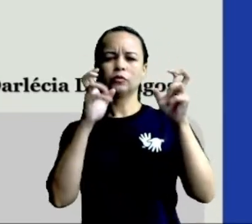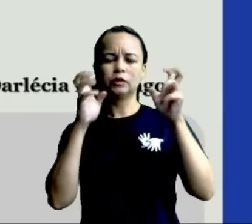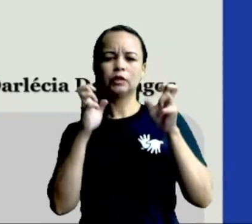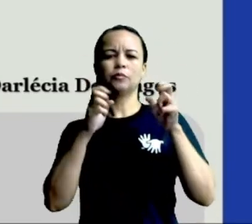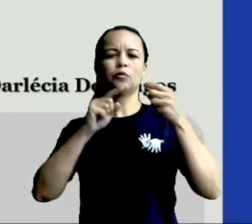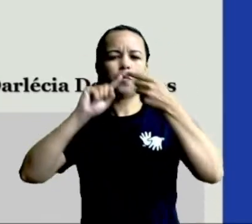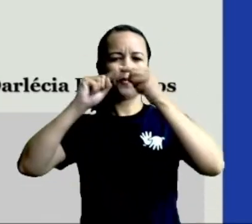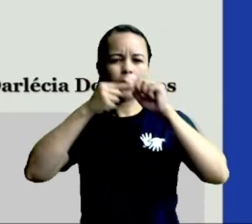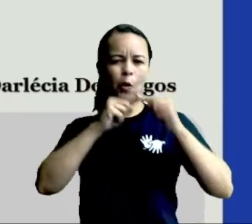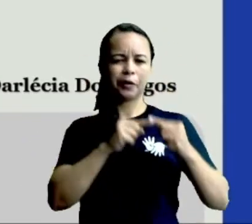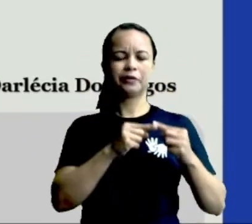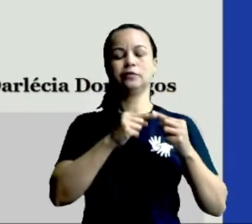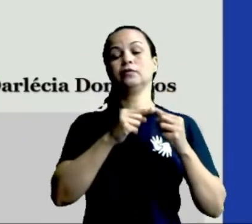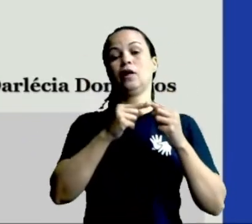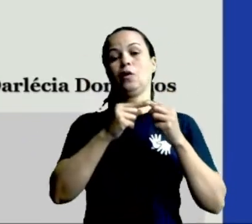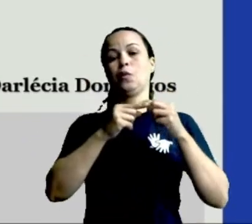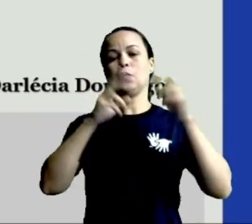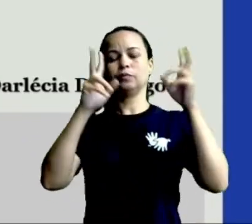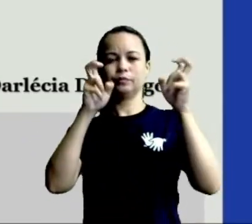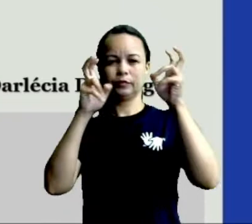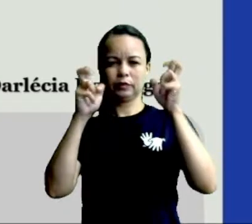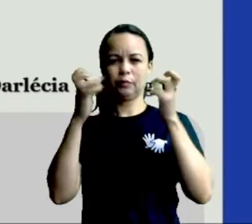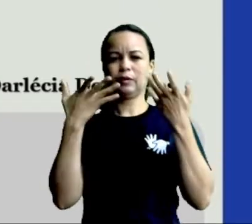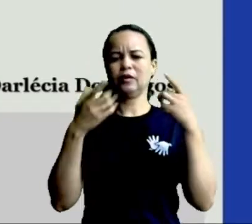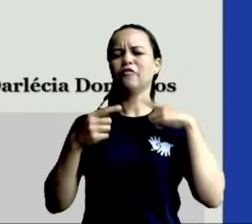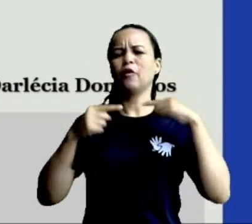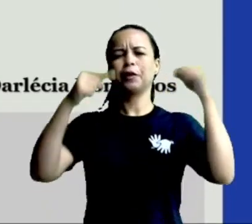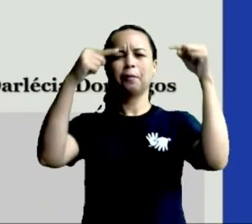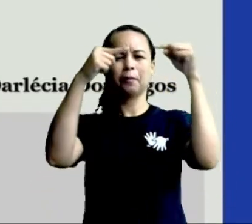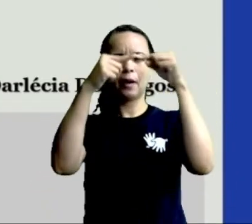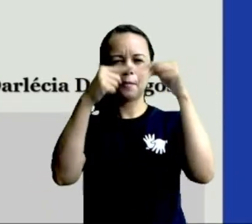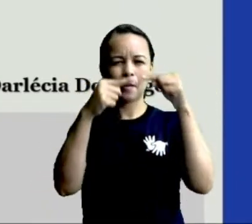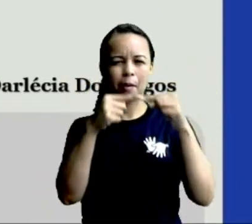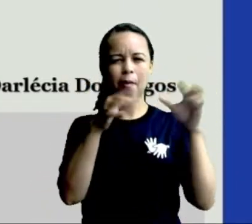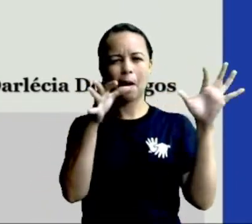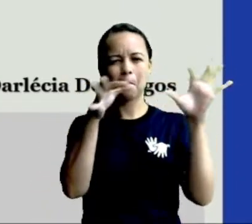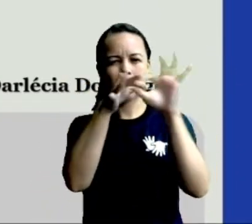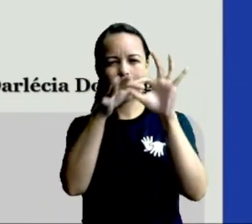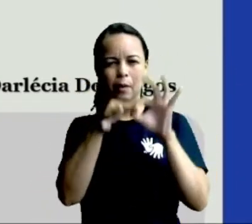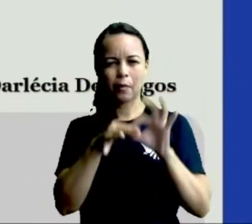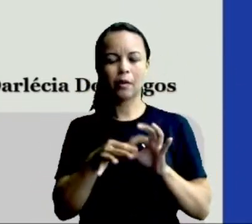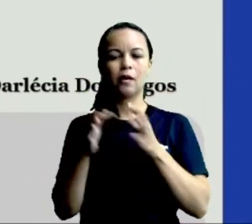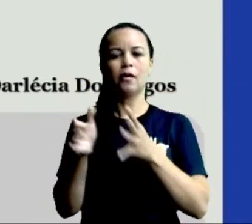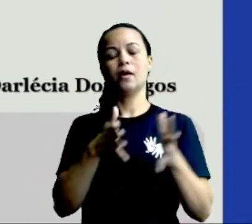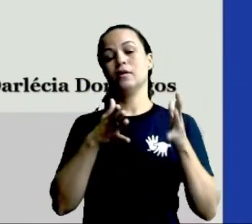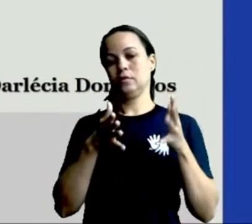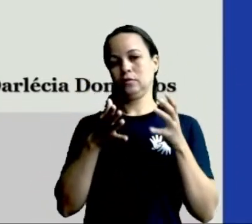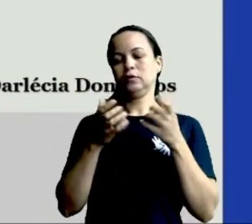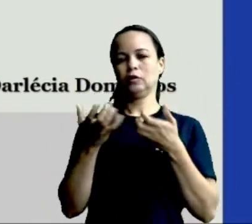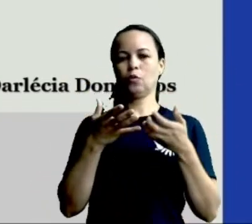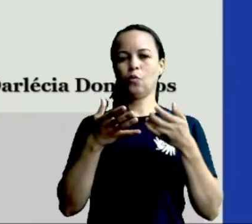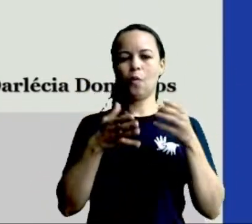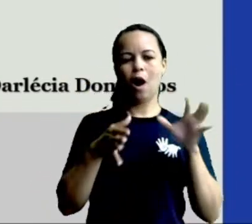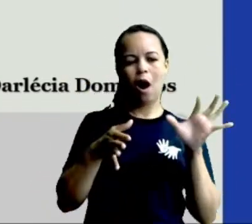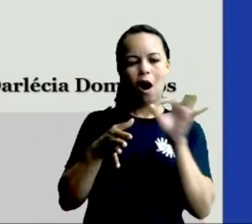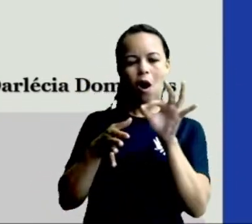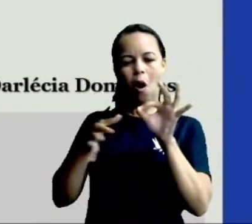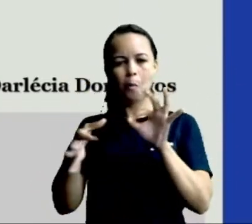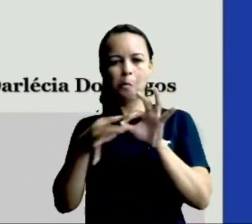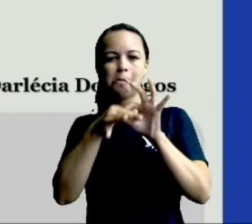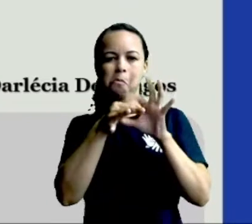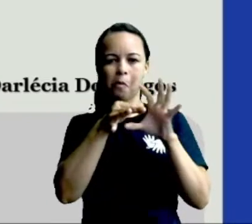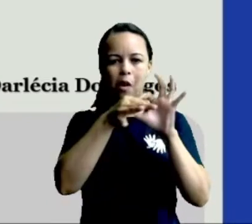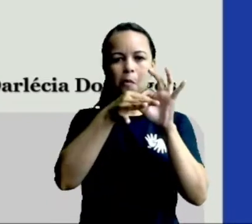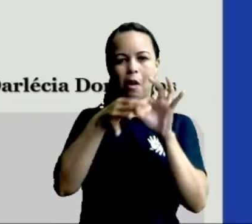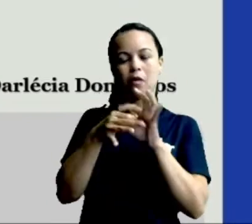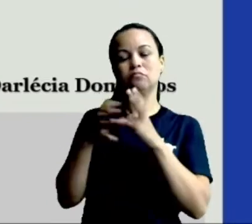temática, então tem a ver com ligações. Então, a gente vai ver muito isso, uma coisa puxando a outra. Mas